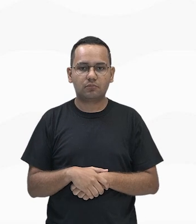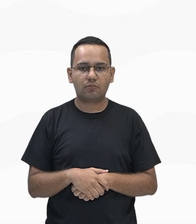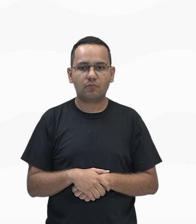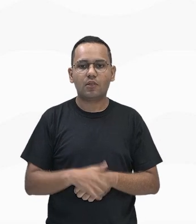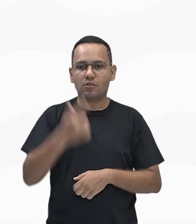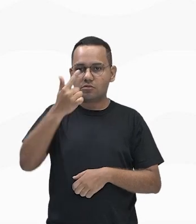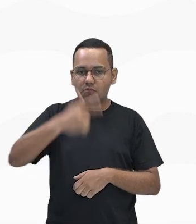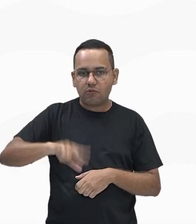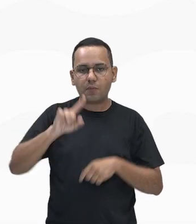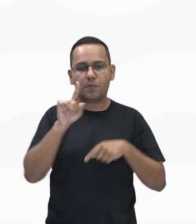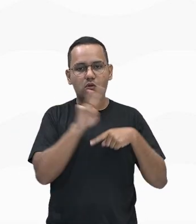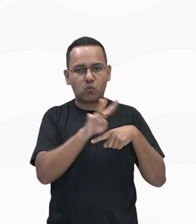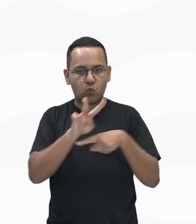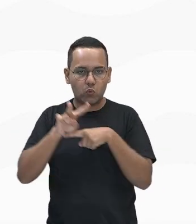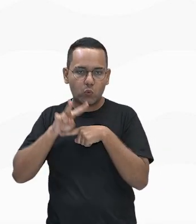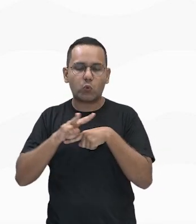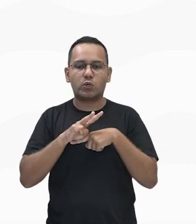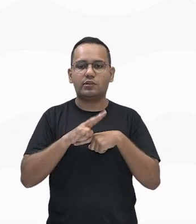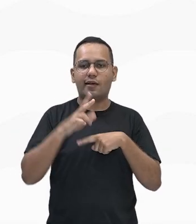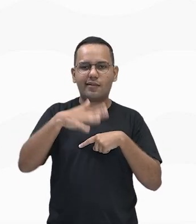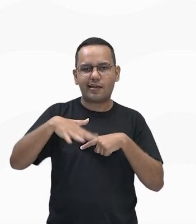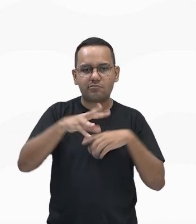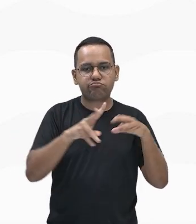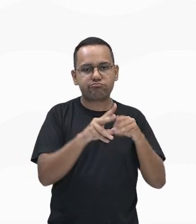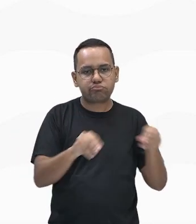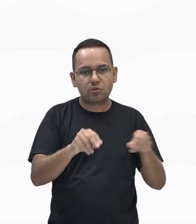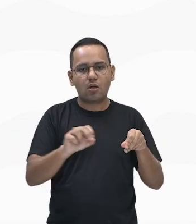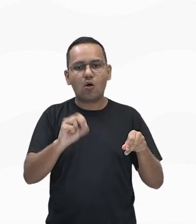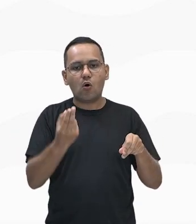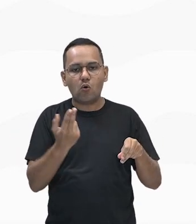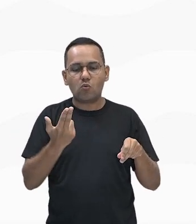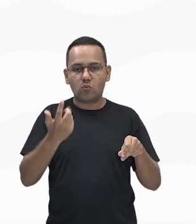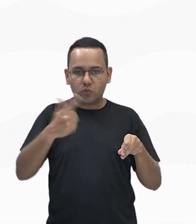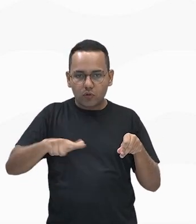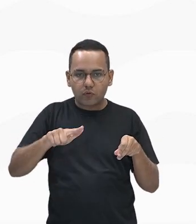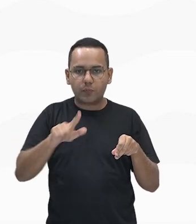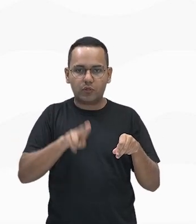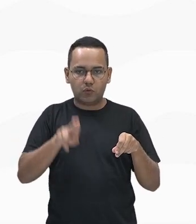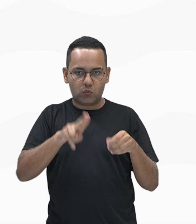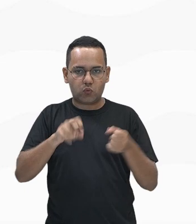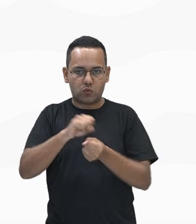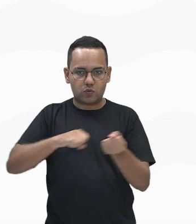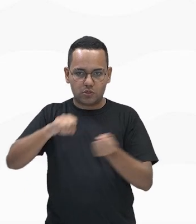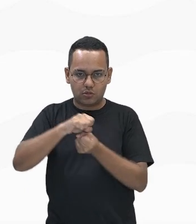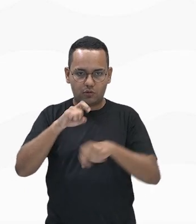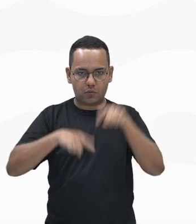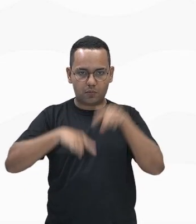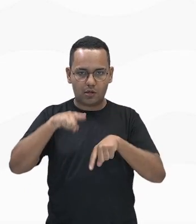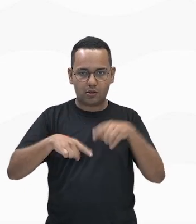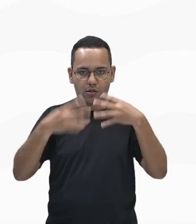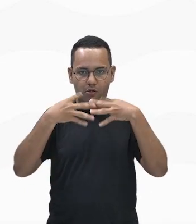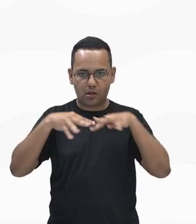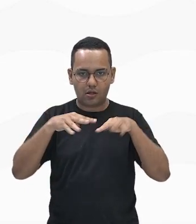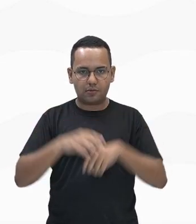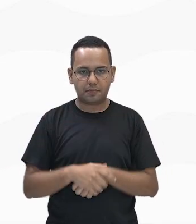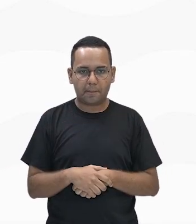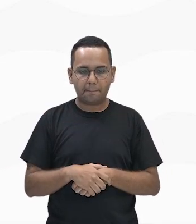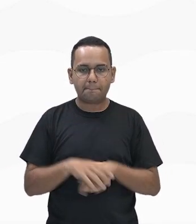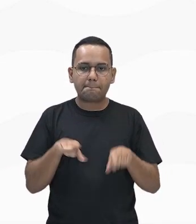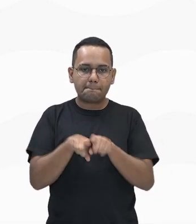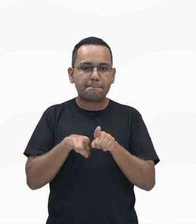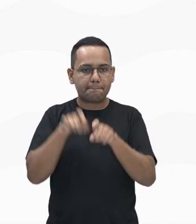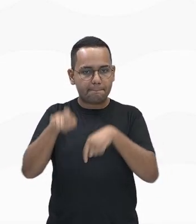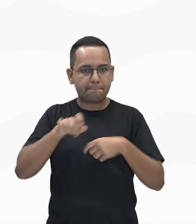manejo sustentável de recursos naturais e implementação de práticas agrícolas sustentáveis. Esses